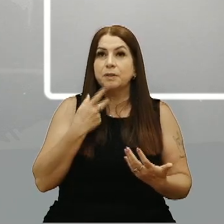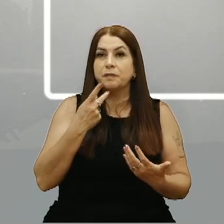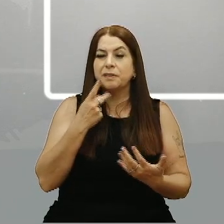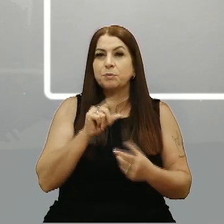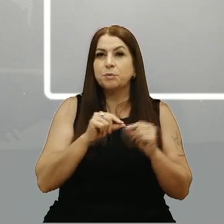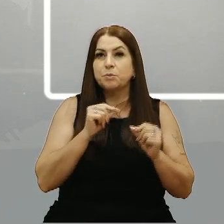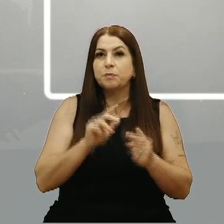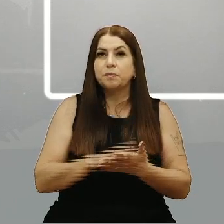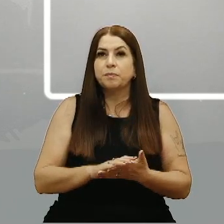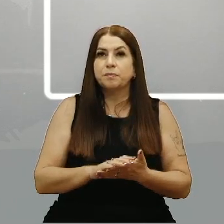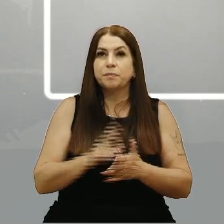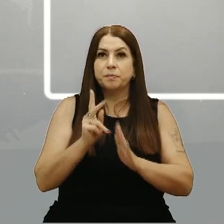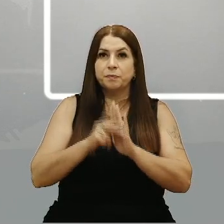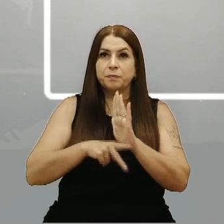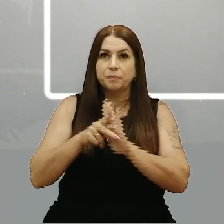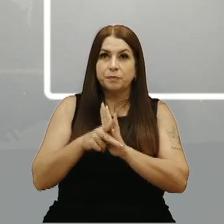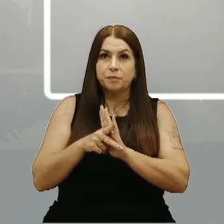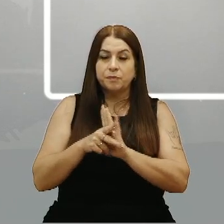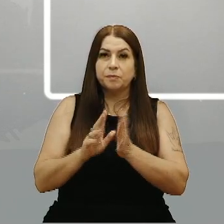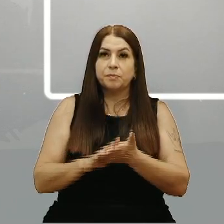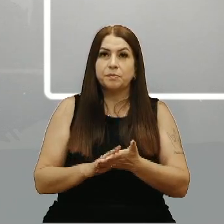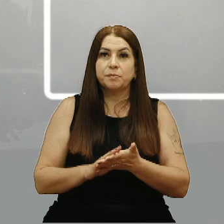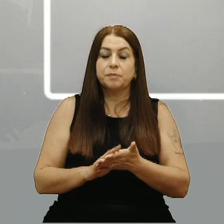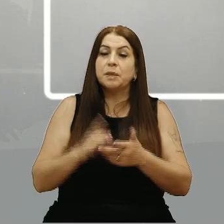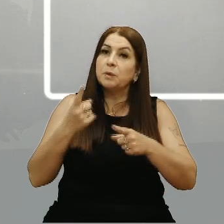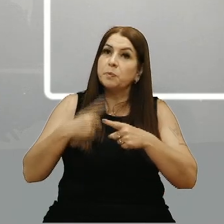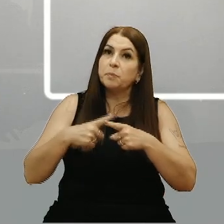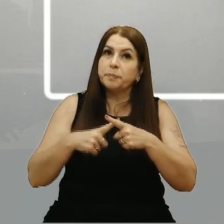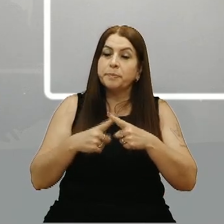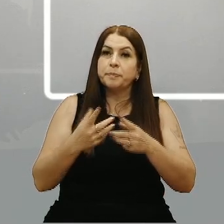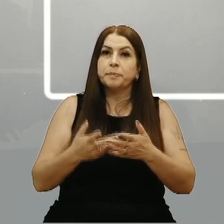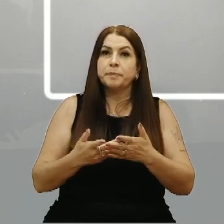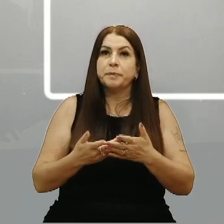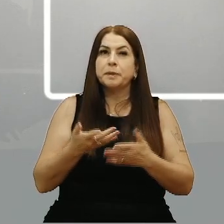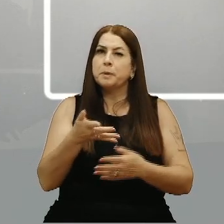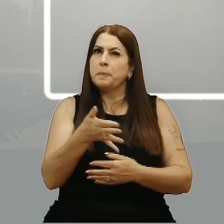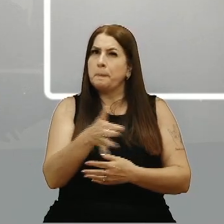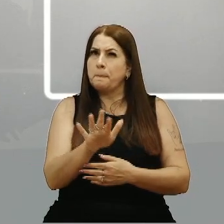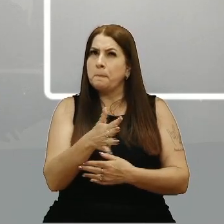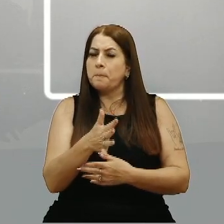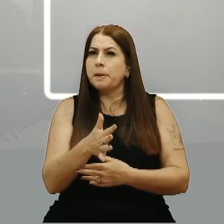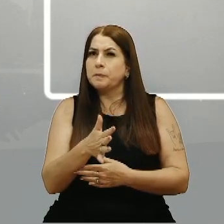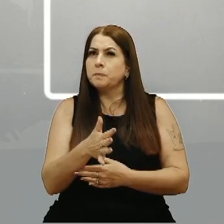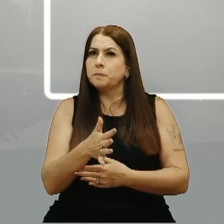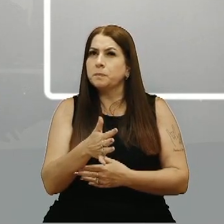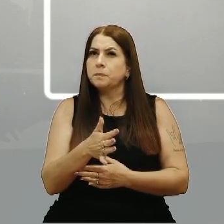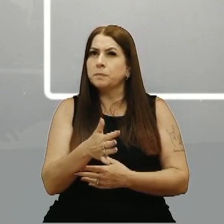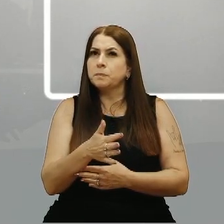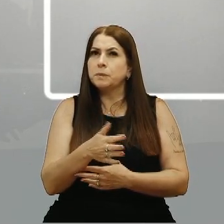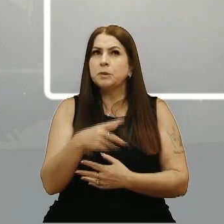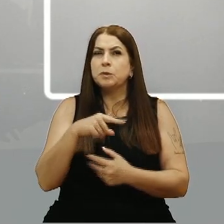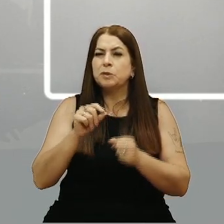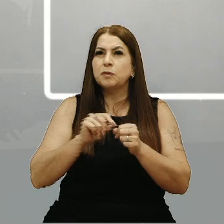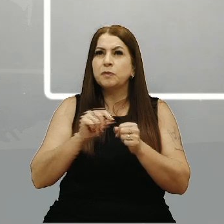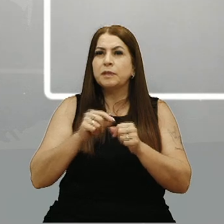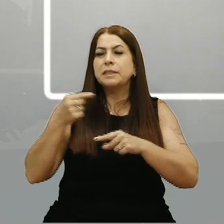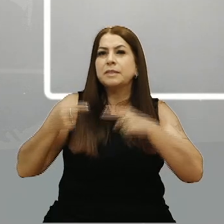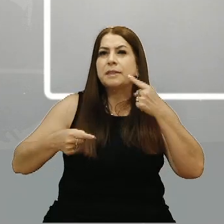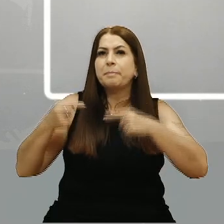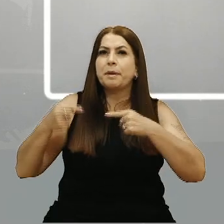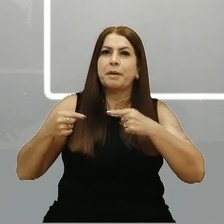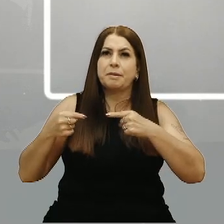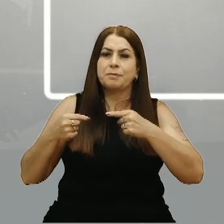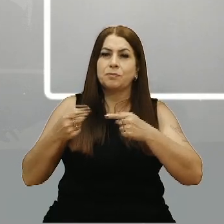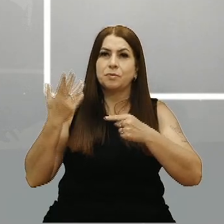pouquinho também desse projeto, porque mais ou menos o que a gente fez aquele debate na